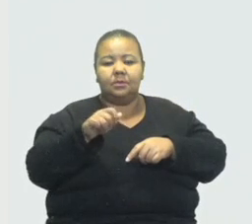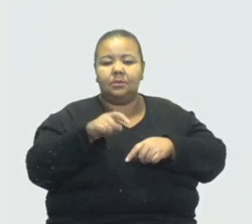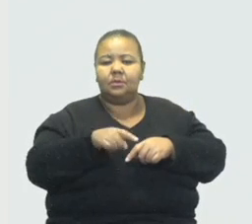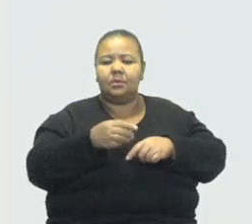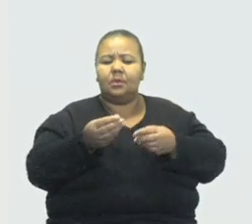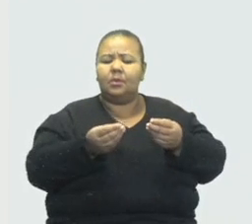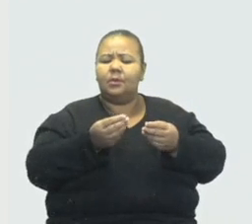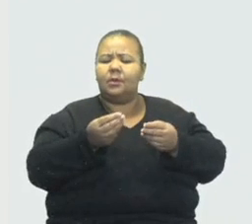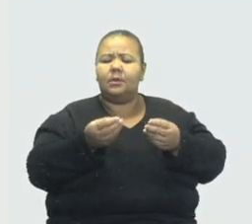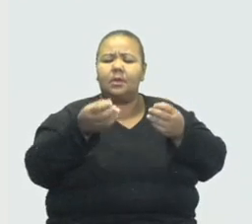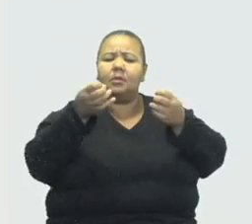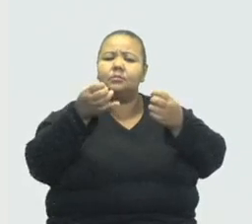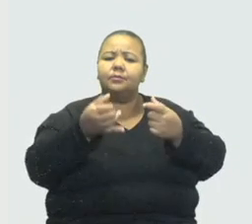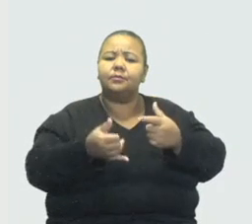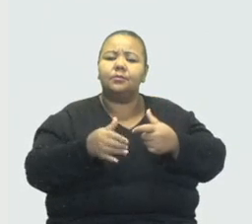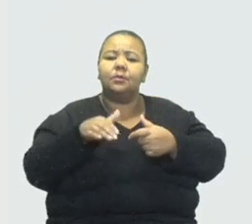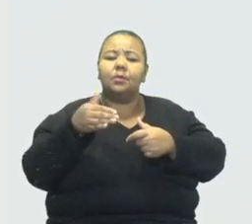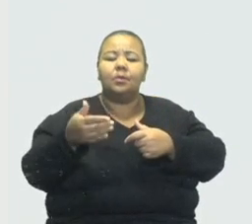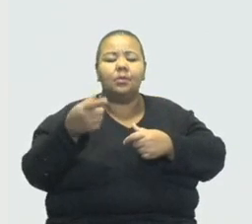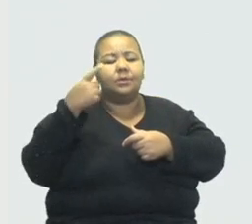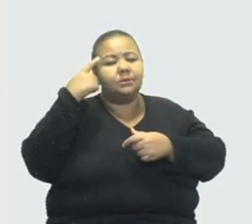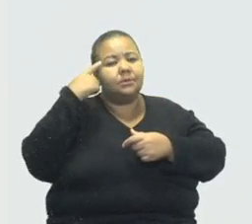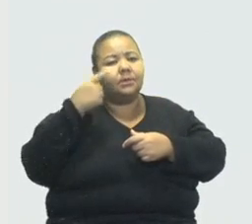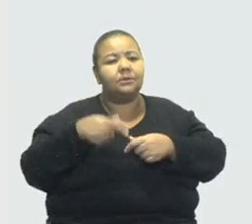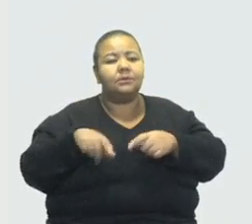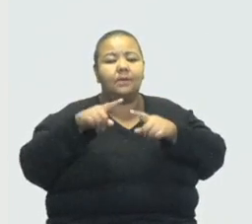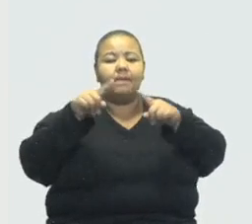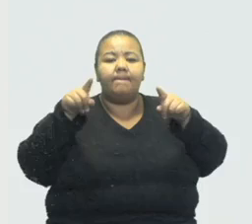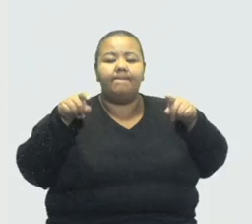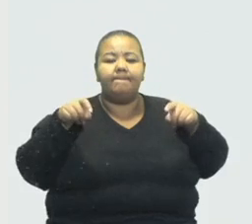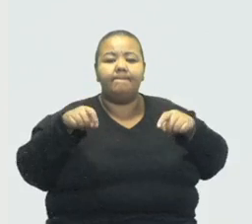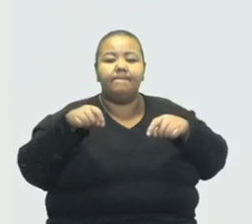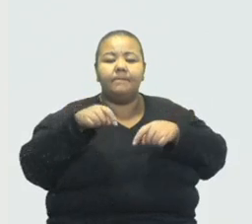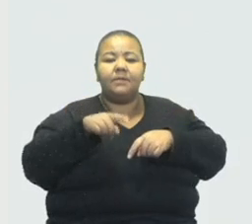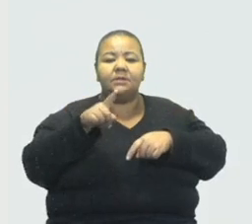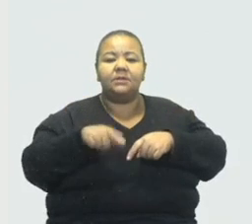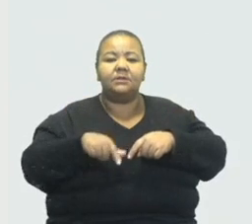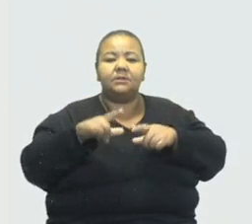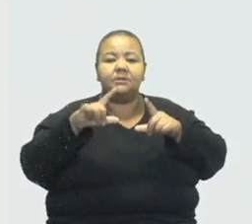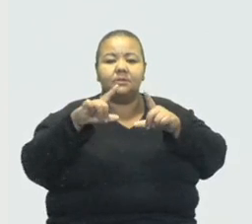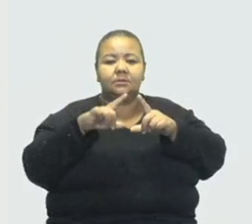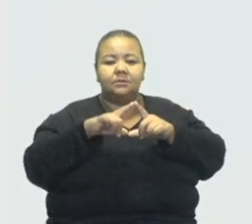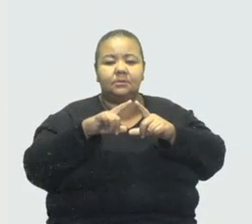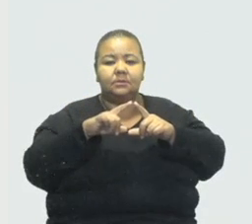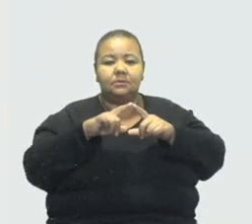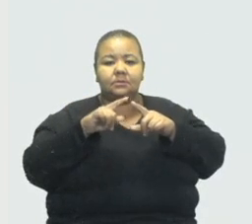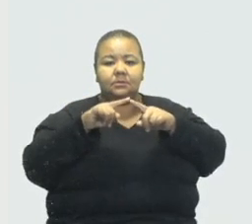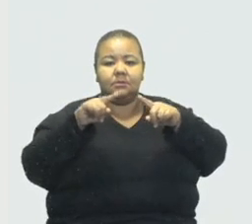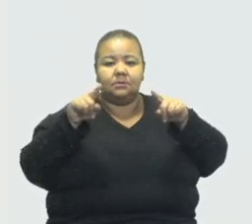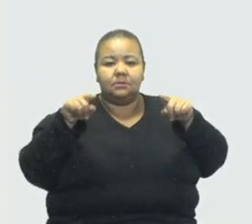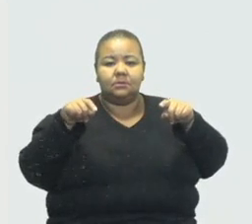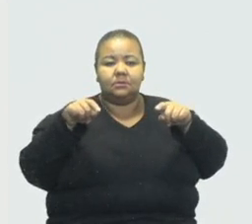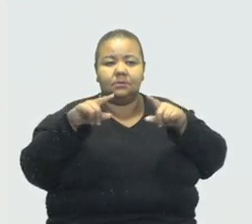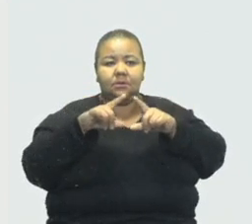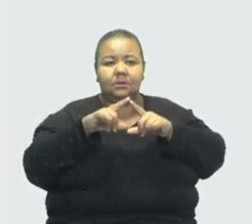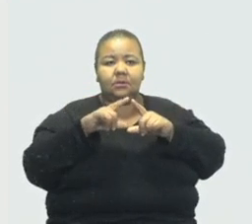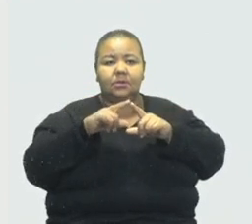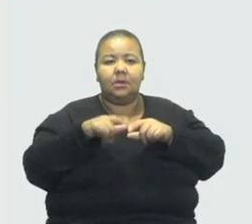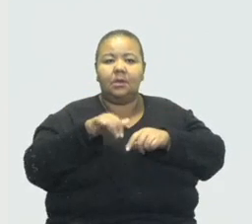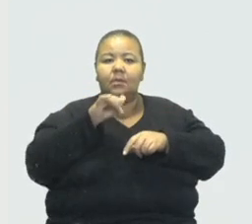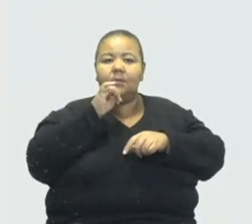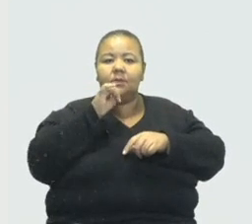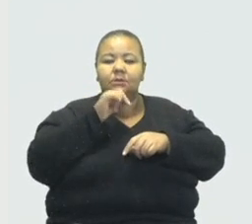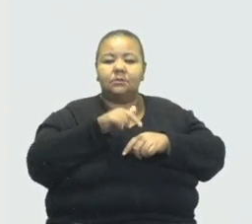nós pensamos, por exemplo, numa matriz triangular, ela tem que ser uma matriz quadrada, no qual os elementos, por exemplo, nesse caso